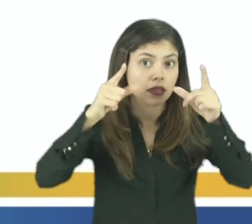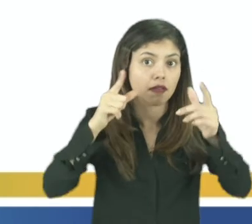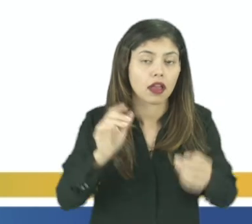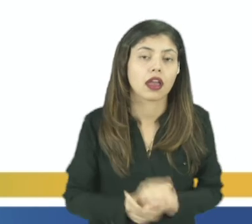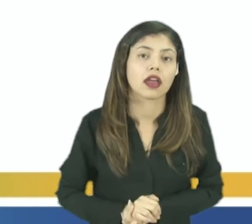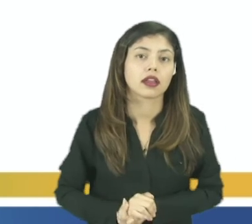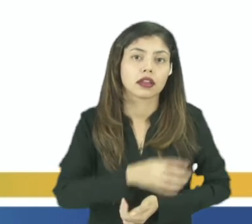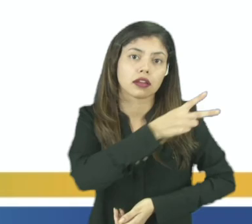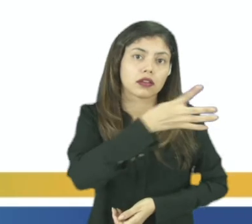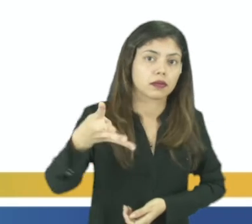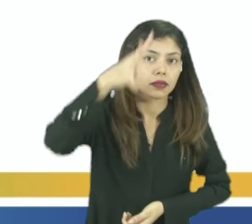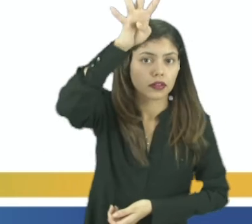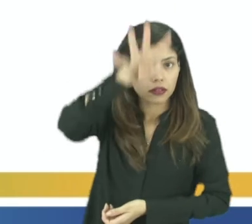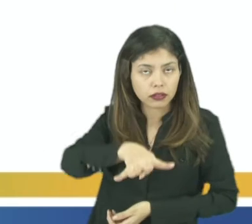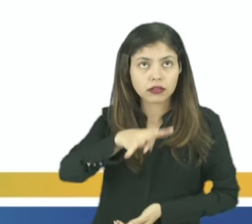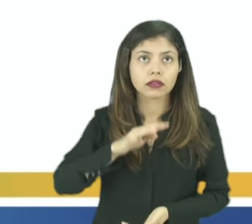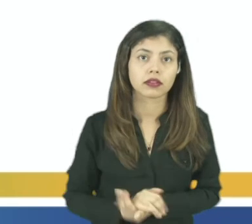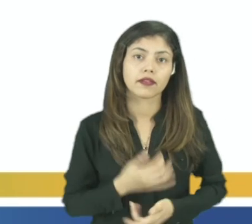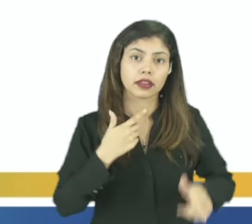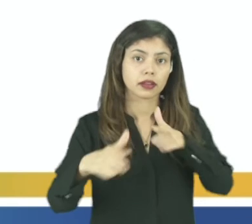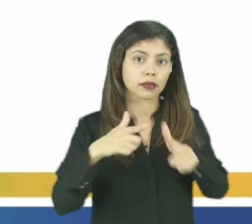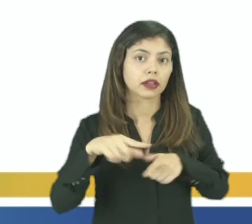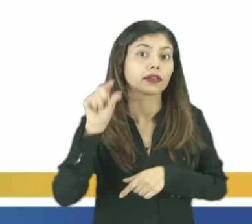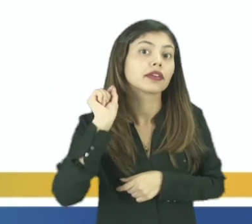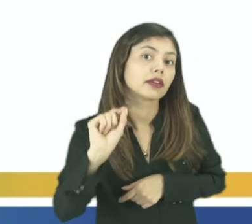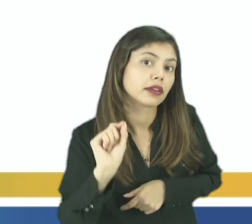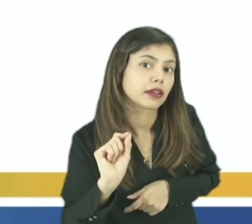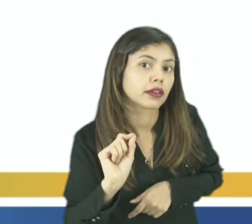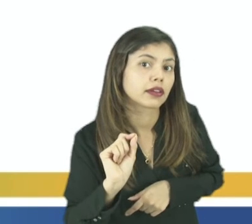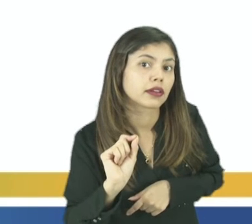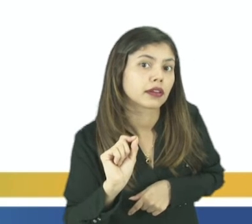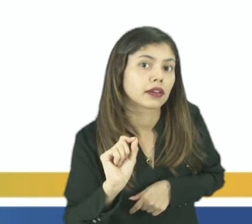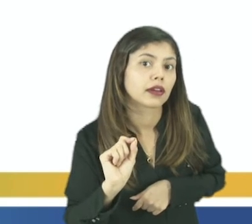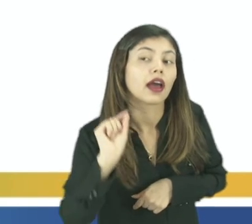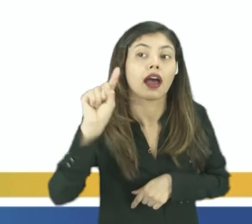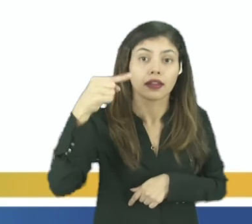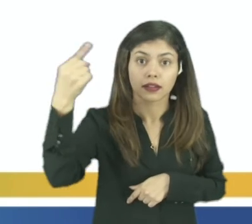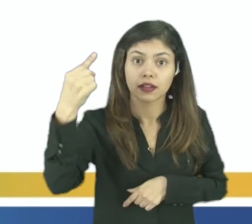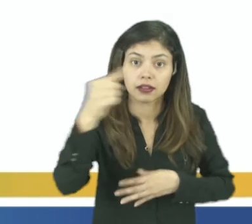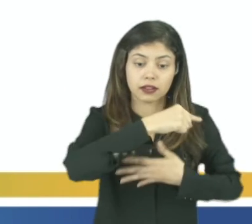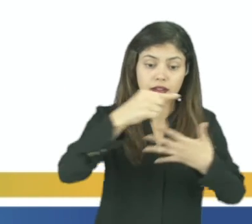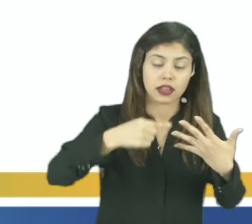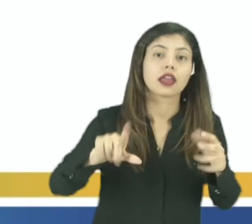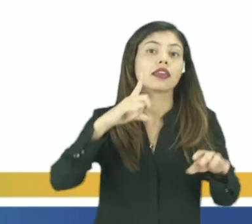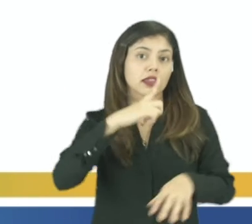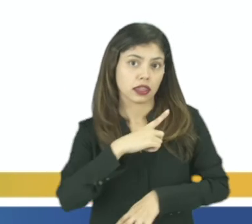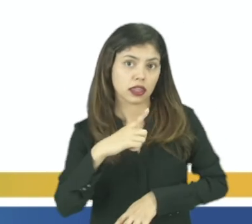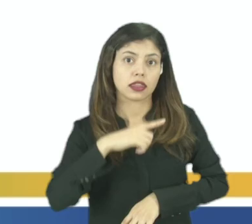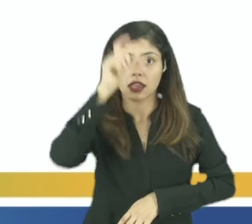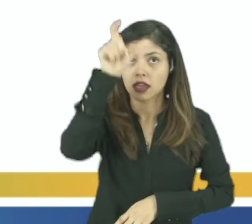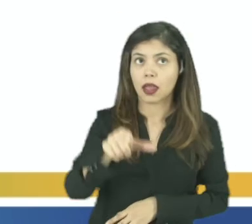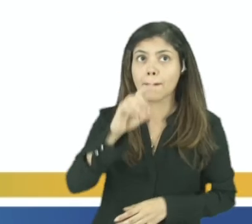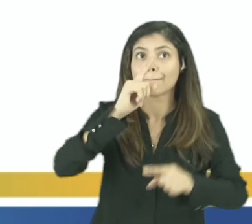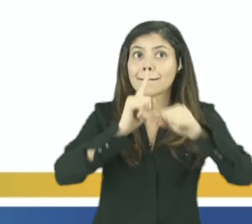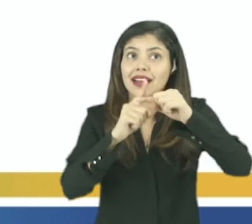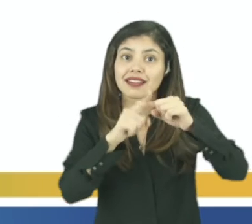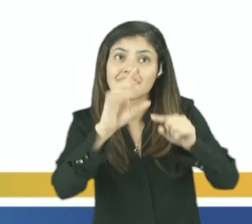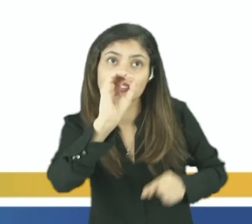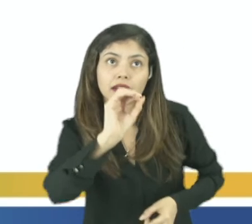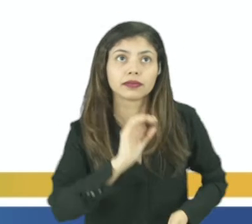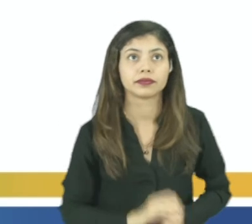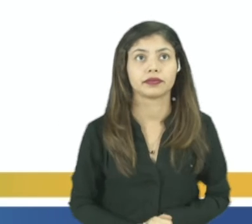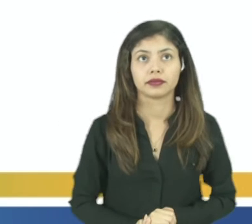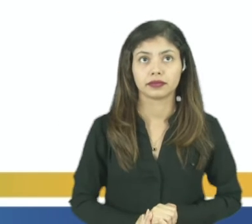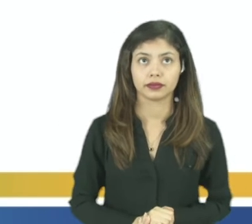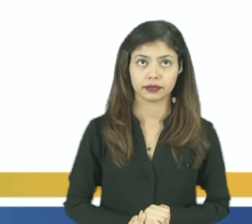a linha como a coluna e vai trabalhar aquela linha ou a coluna que tiver mais zero. Então, nesse caso aí,